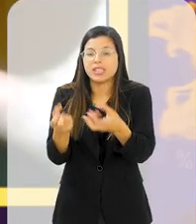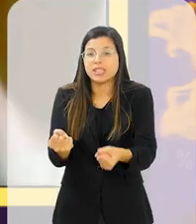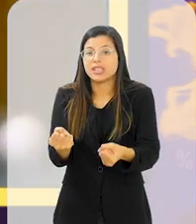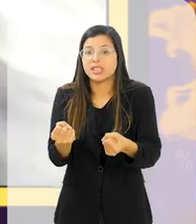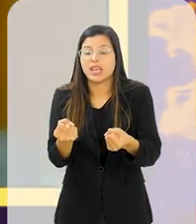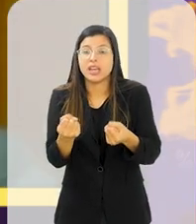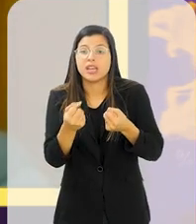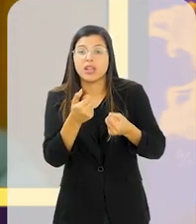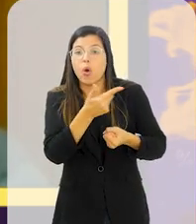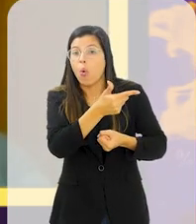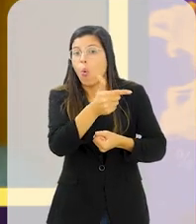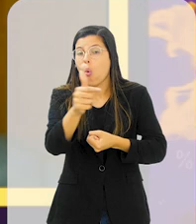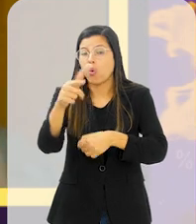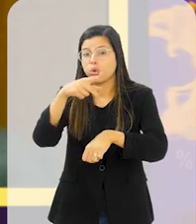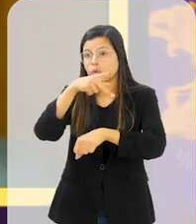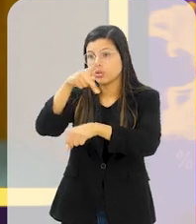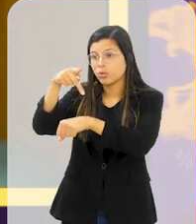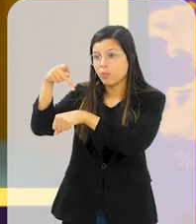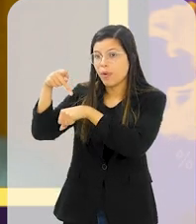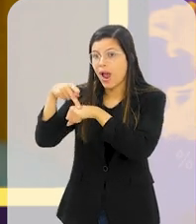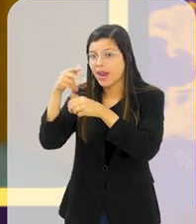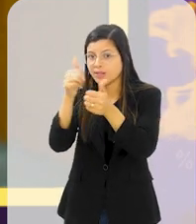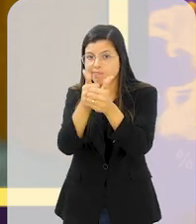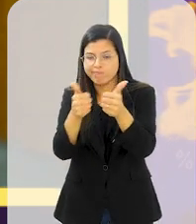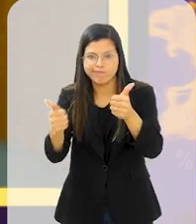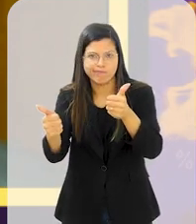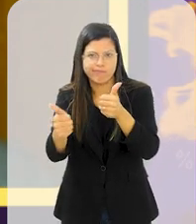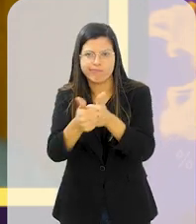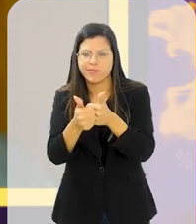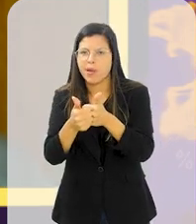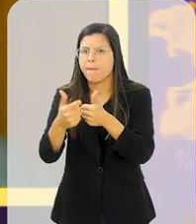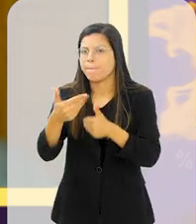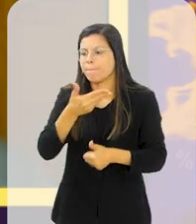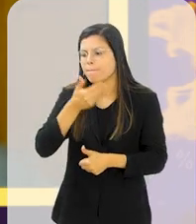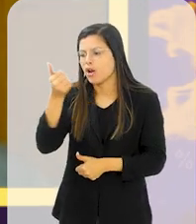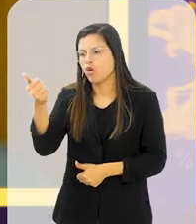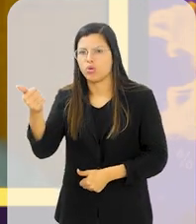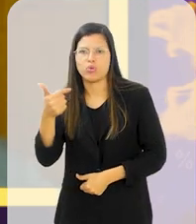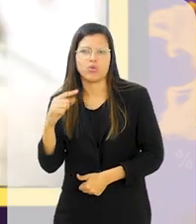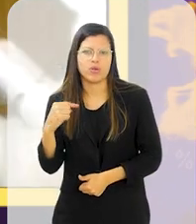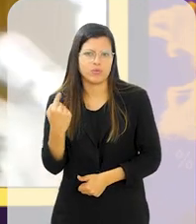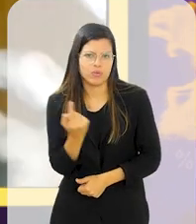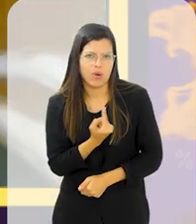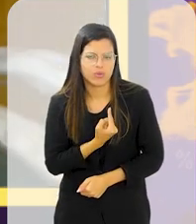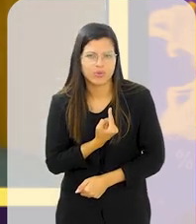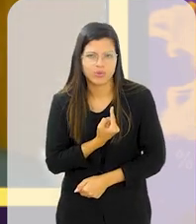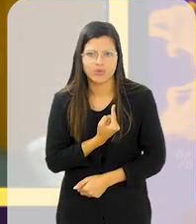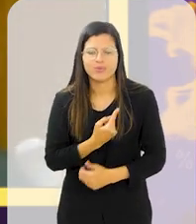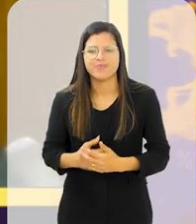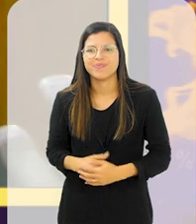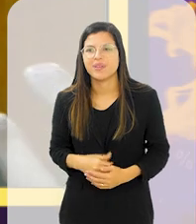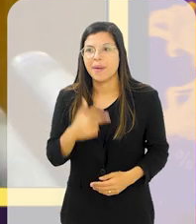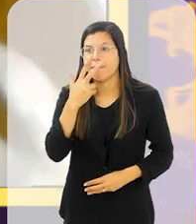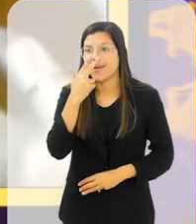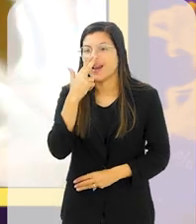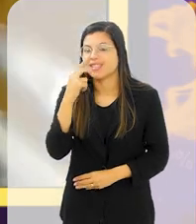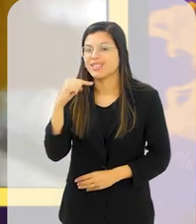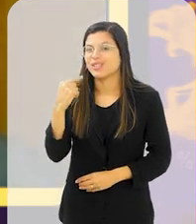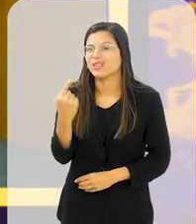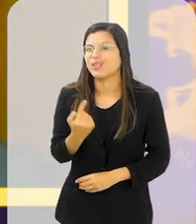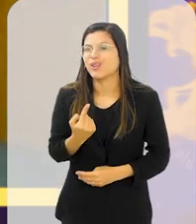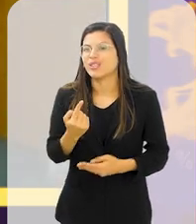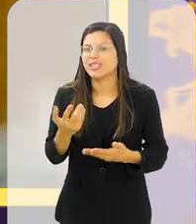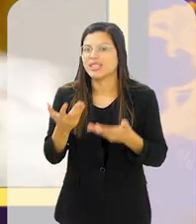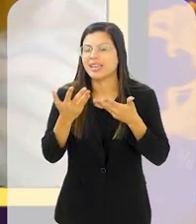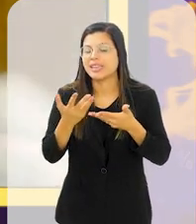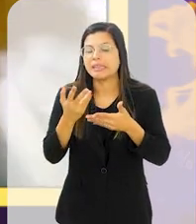percepção de que outros países ocupam um espaço de protagonismo superior ao nosso. A gente tem uma tendência